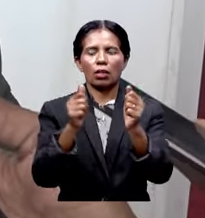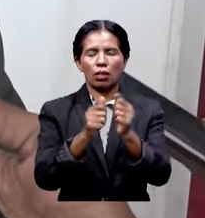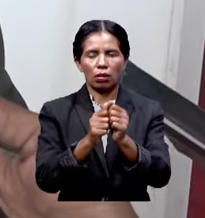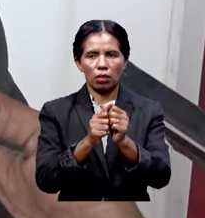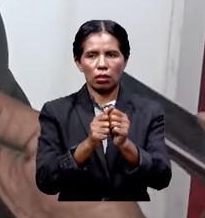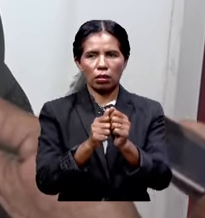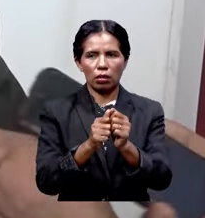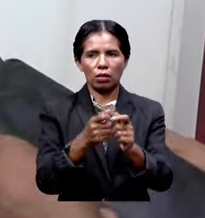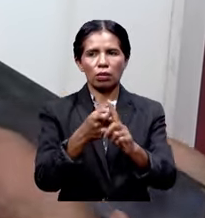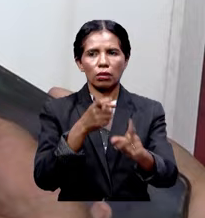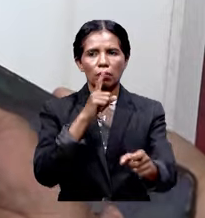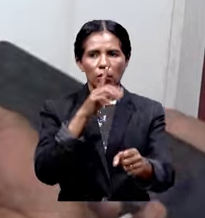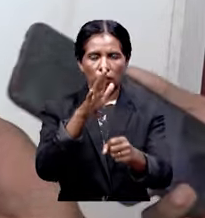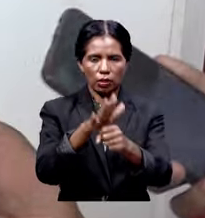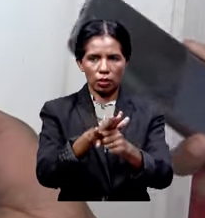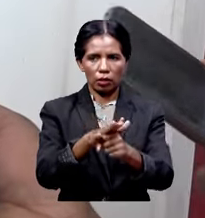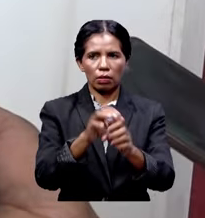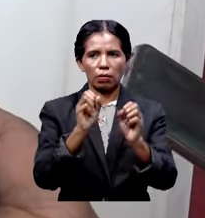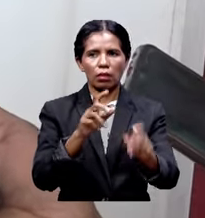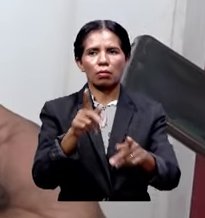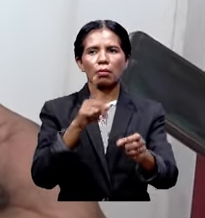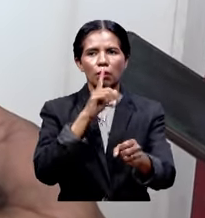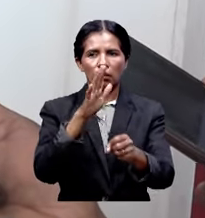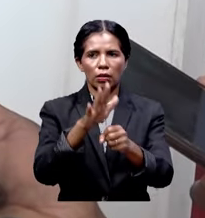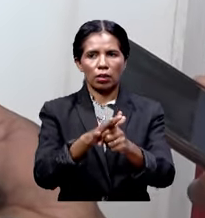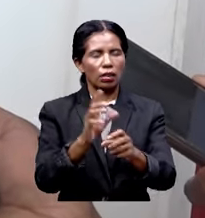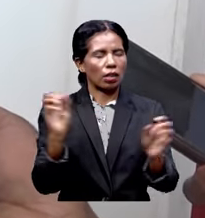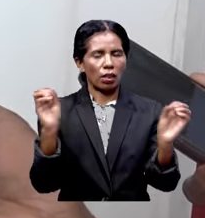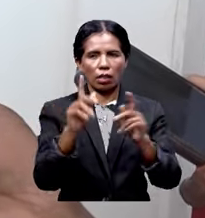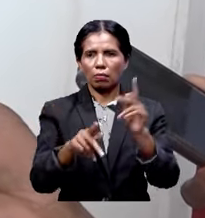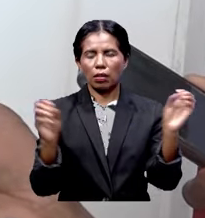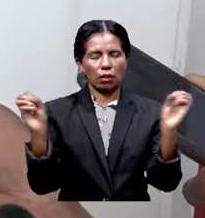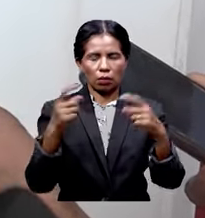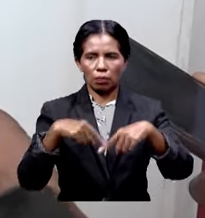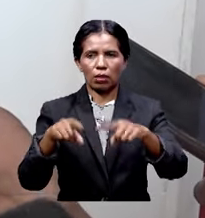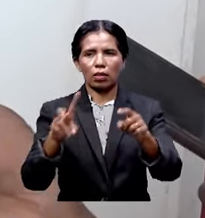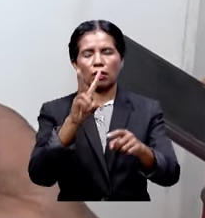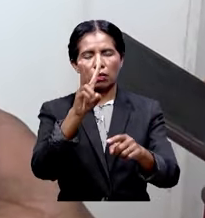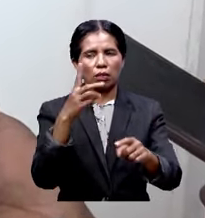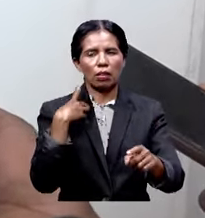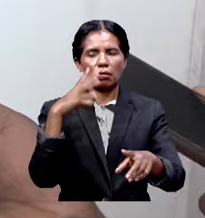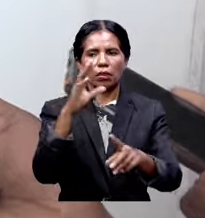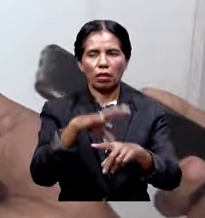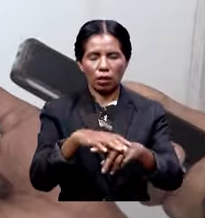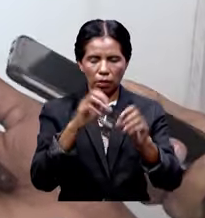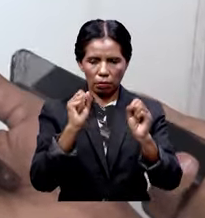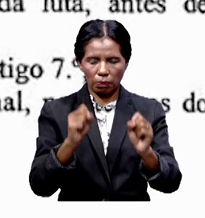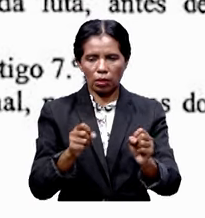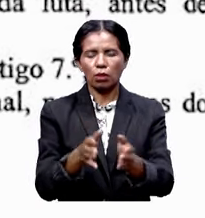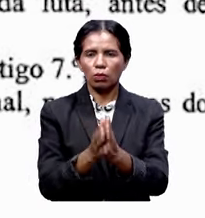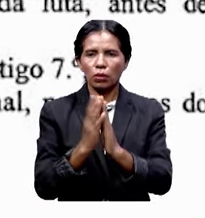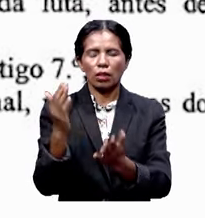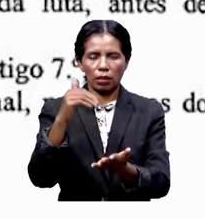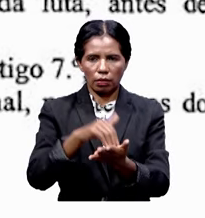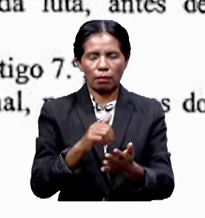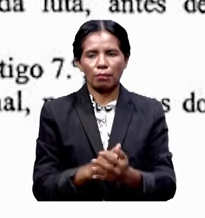unida, o liu se juramento, mas foi me valida, a rua é matar o juramento, é maluco e vá. A hipótese rua não é, mas a minha cair para depois, beleza, justifica. Tuir